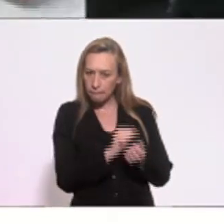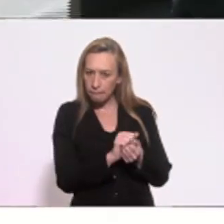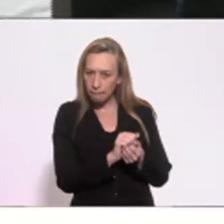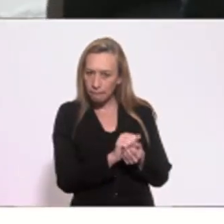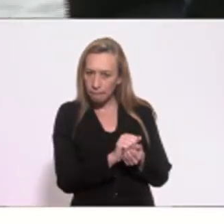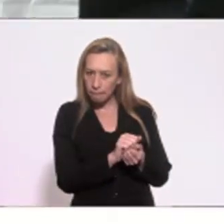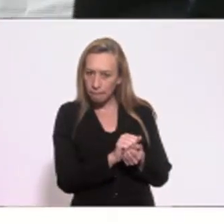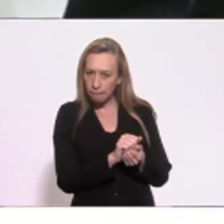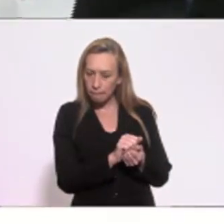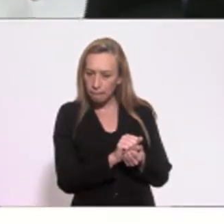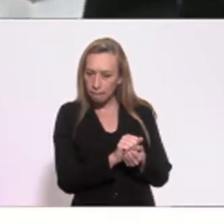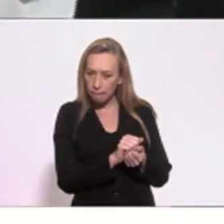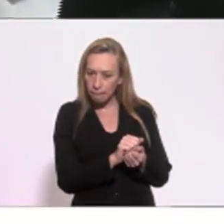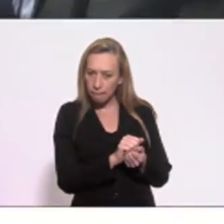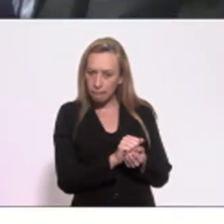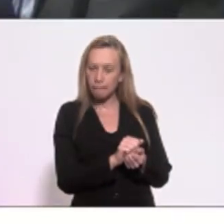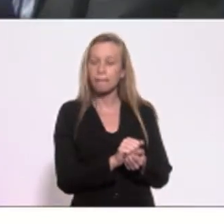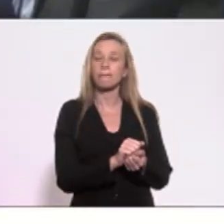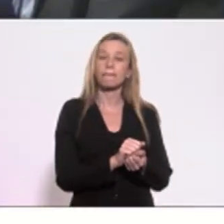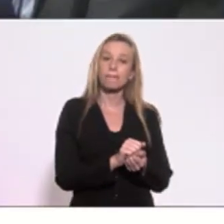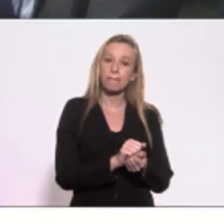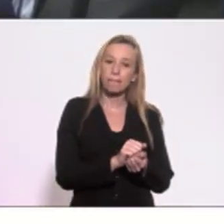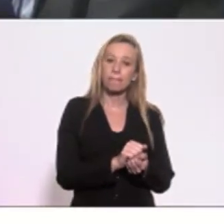Incorporou? Incorporou? Comissão incorporou.